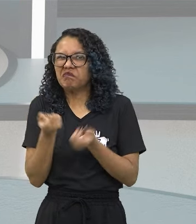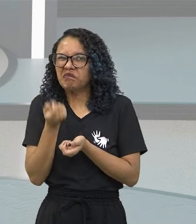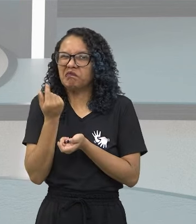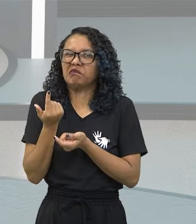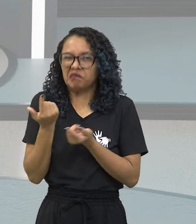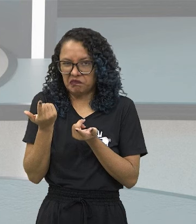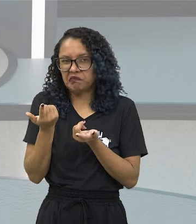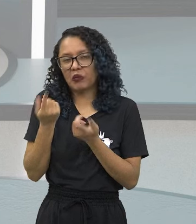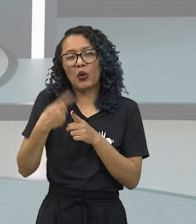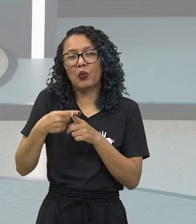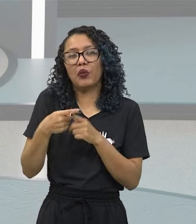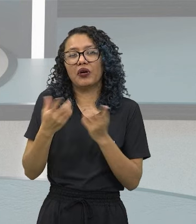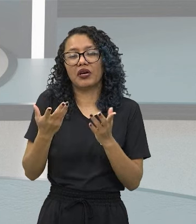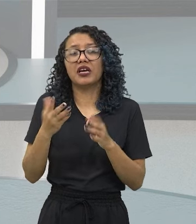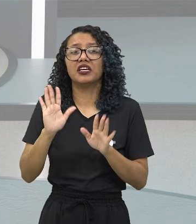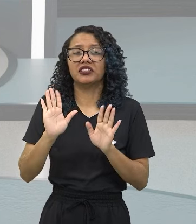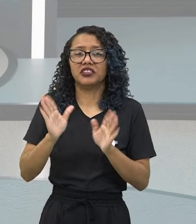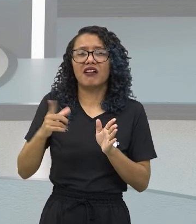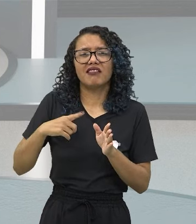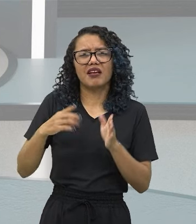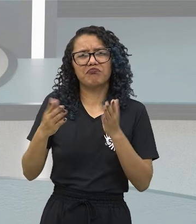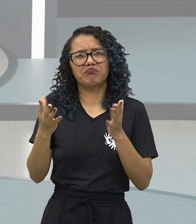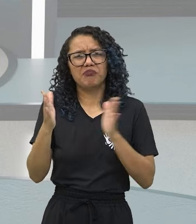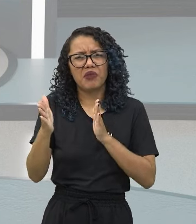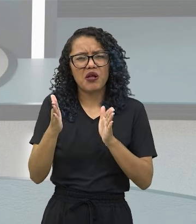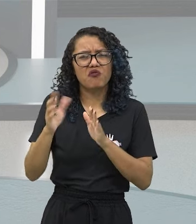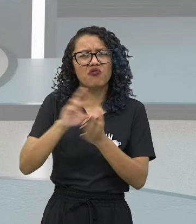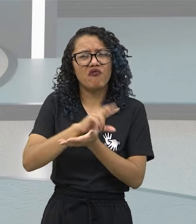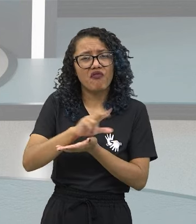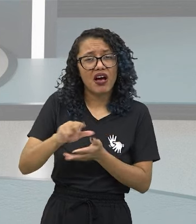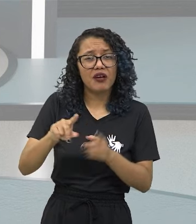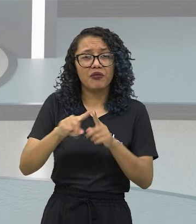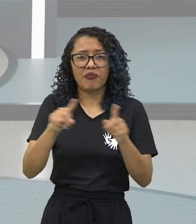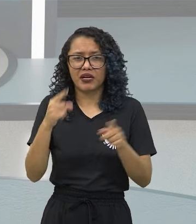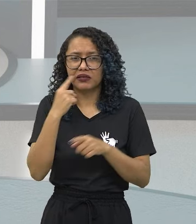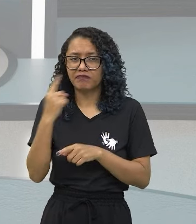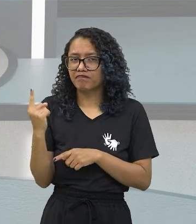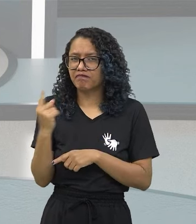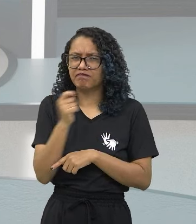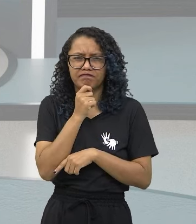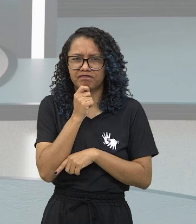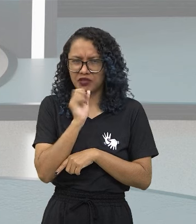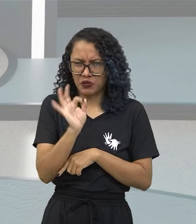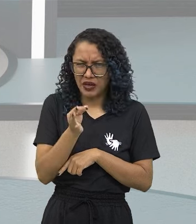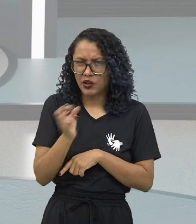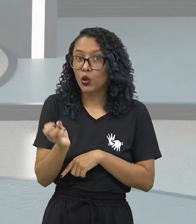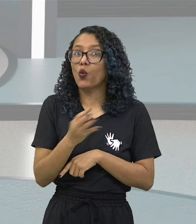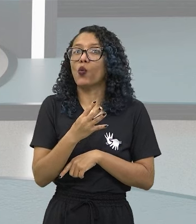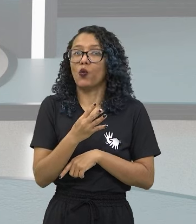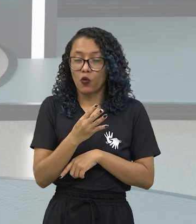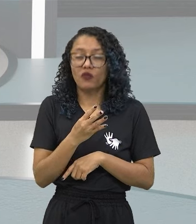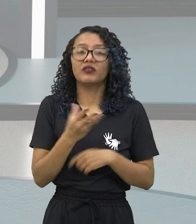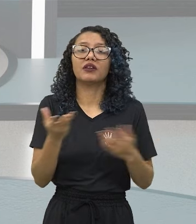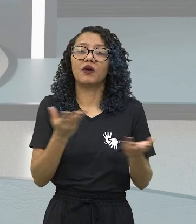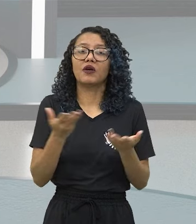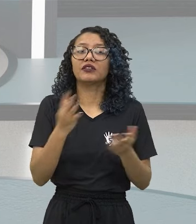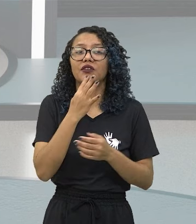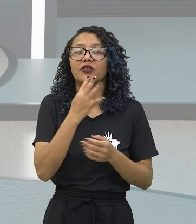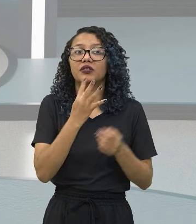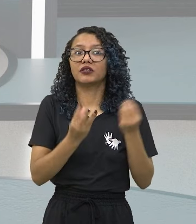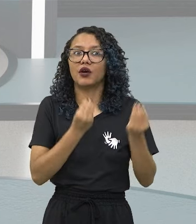gente já ouviu vários tempos verbais, mas pretérito perfeito composto é novo, né? Então, vamos